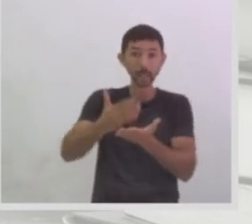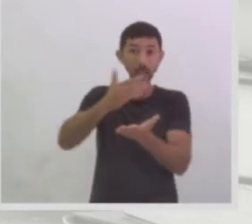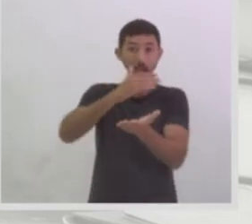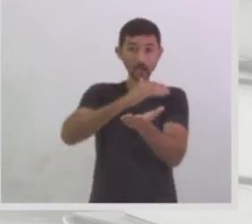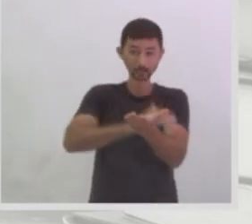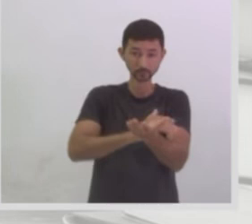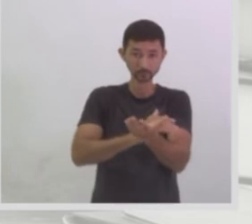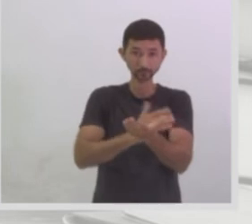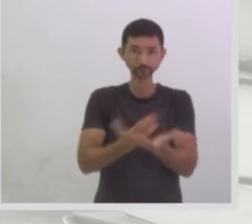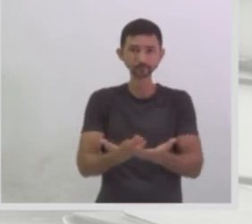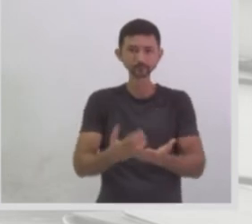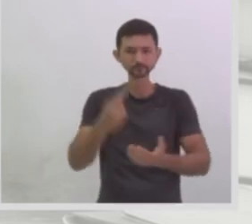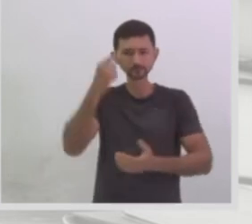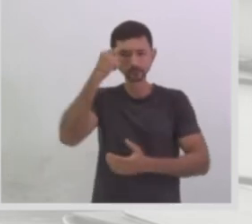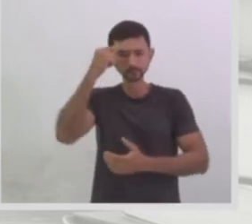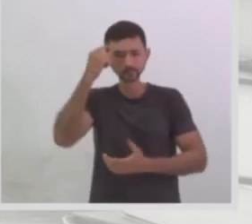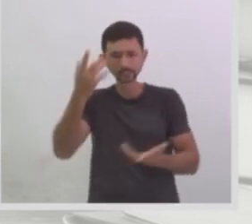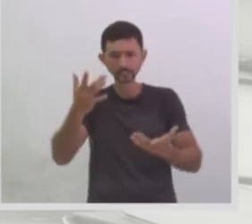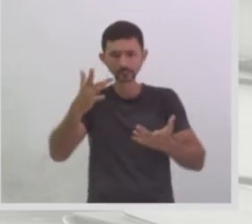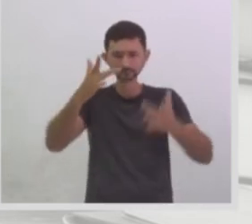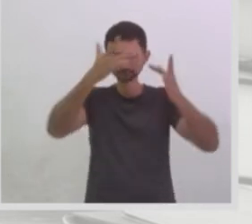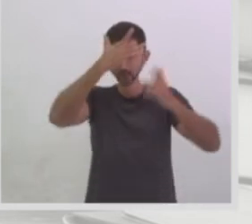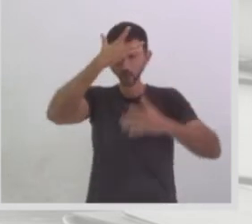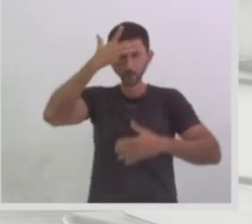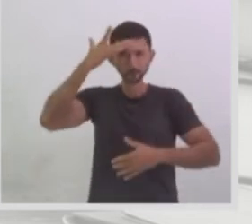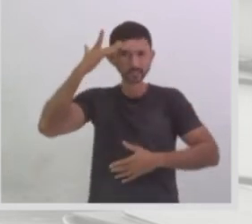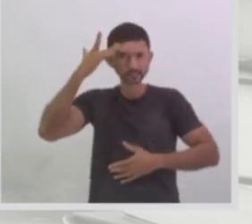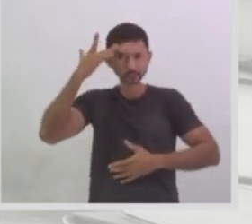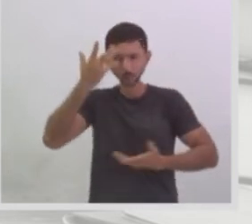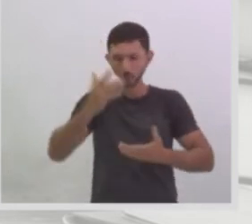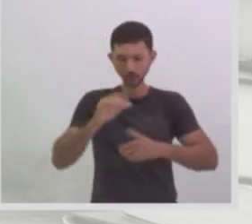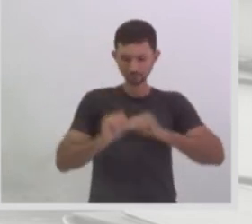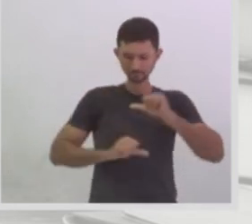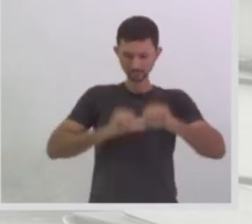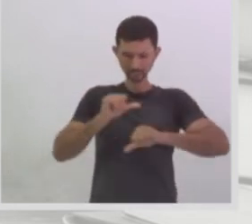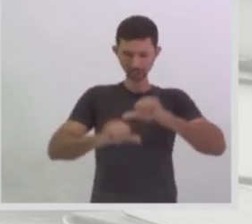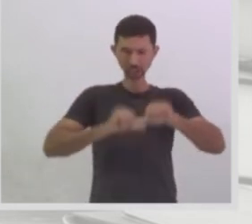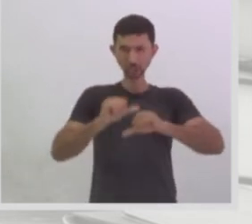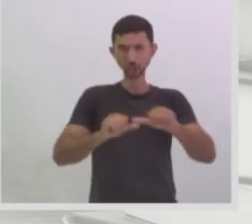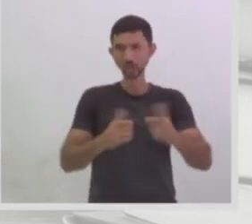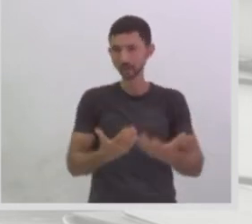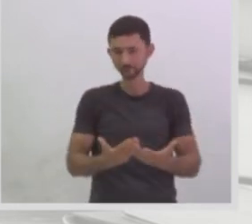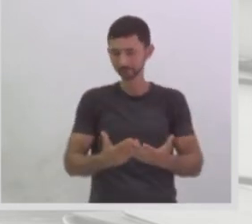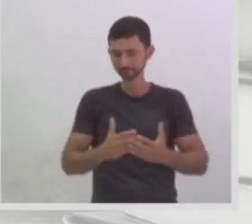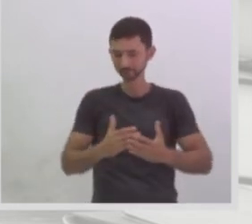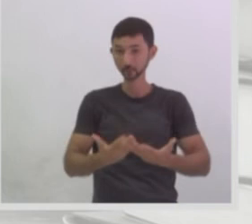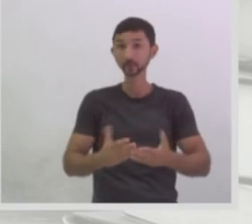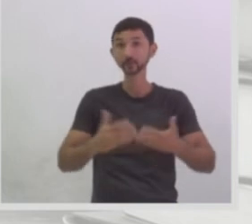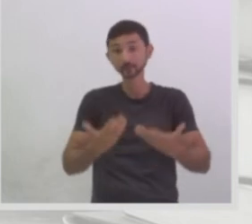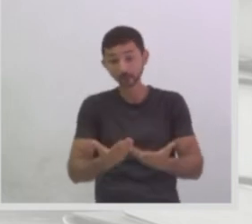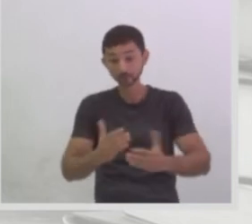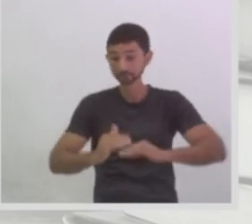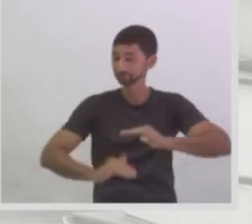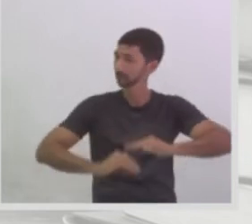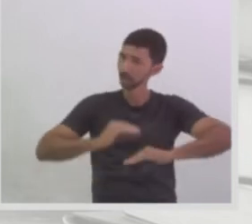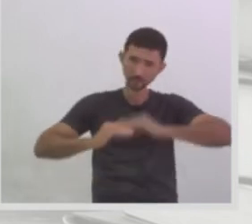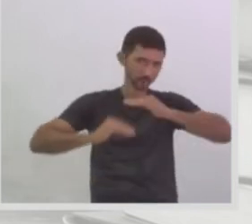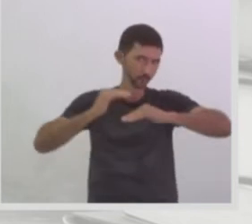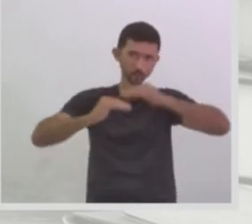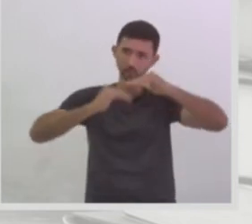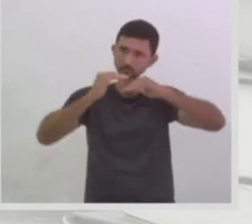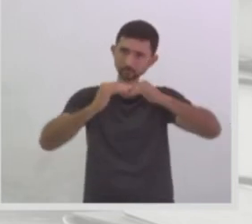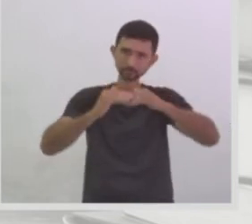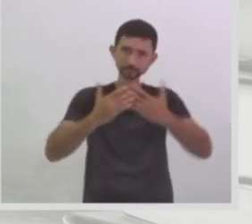seres vivos não mudavam e, portanto, não evoluíam. Essa ideia predominou durante a maior parte da nossa